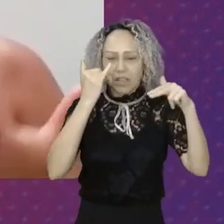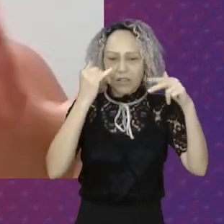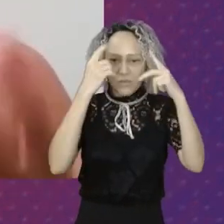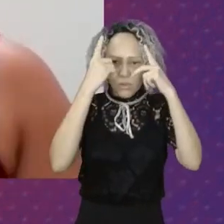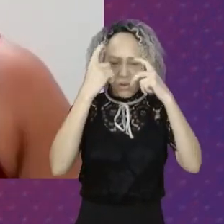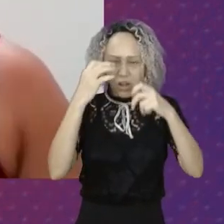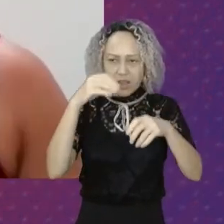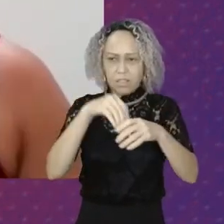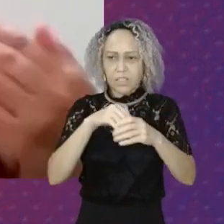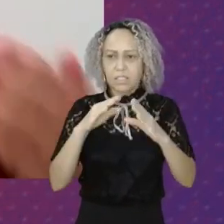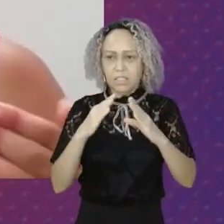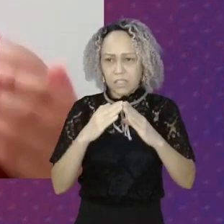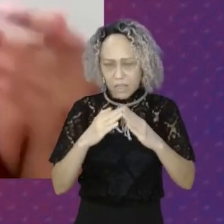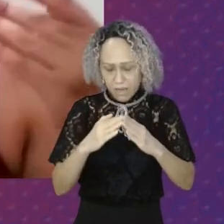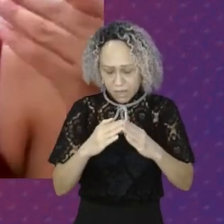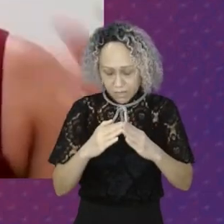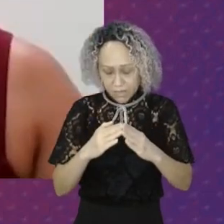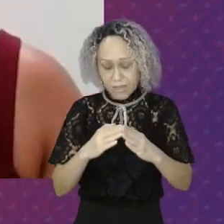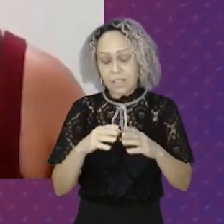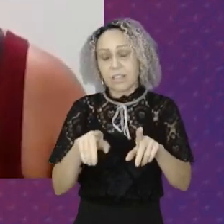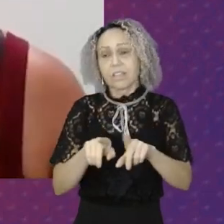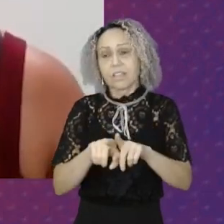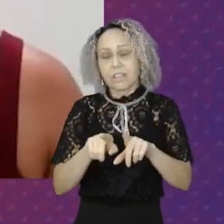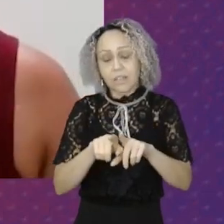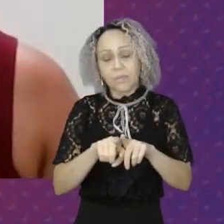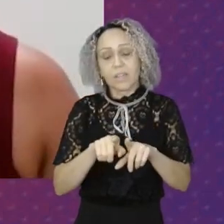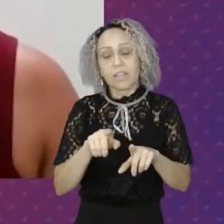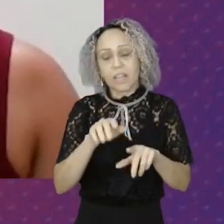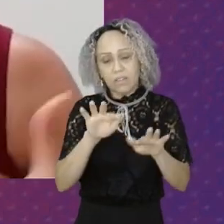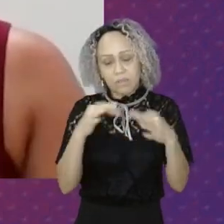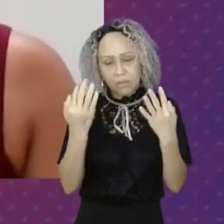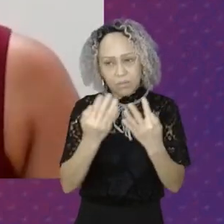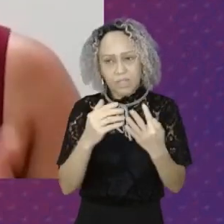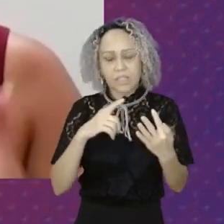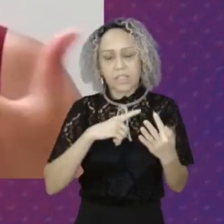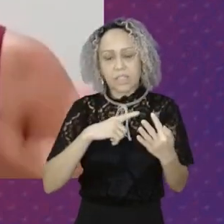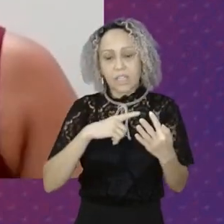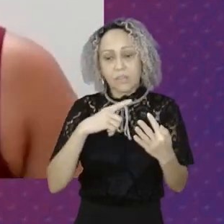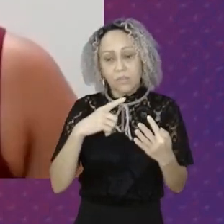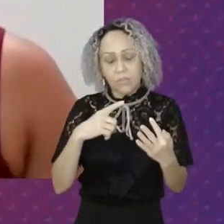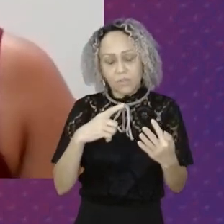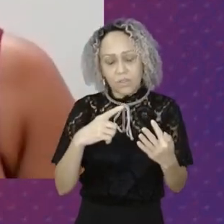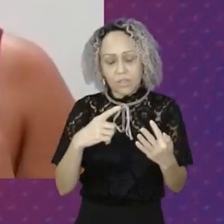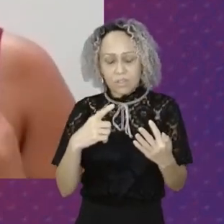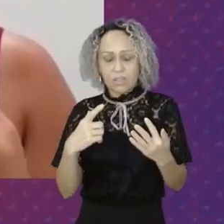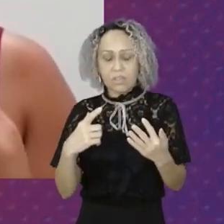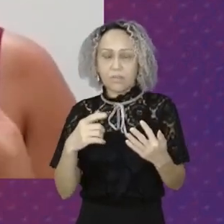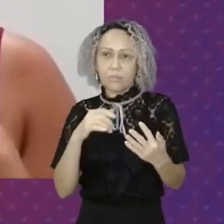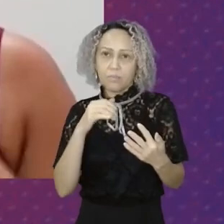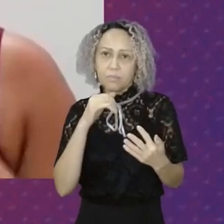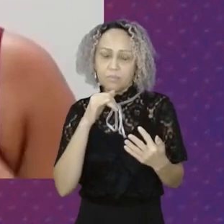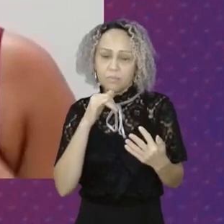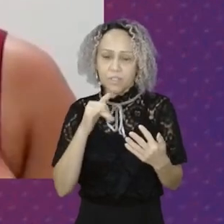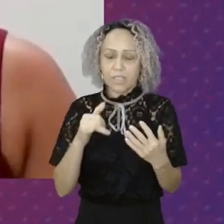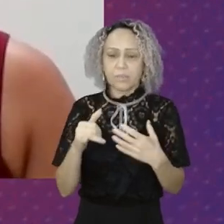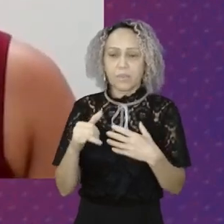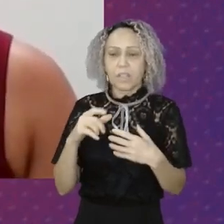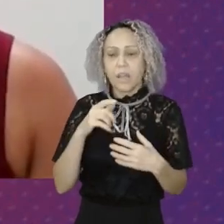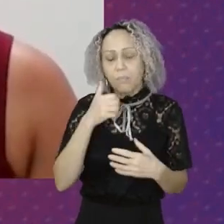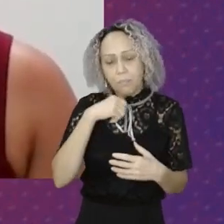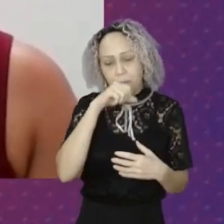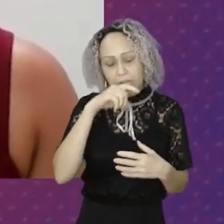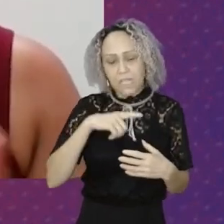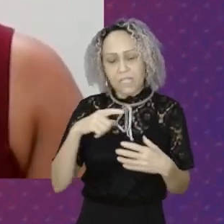famílias que tiveram os filhos que foram vítimas de violência física, né, que perderam os filhos, então as mães que tiveram os